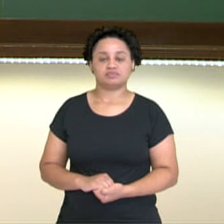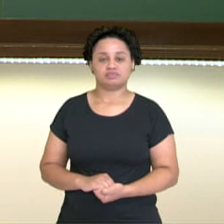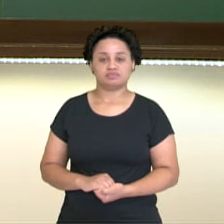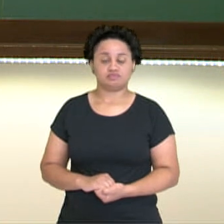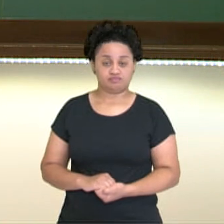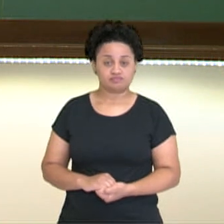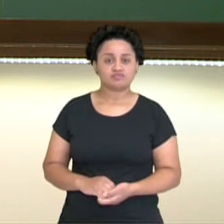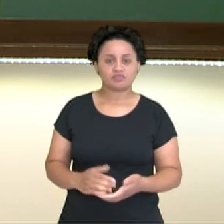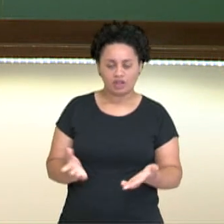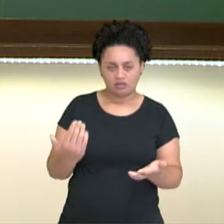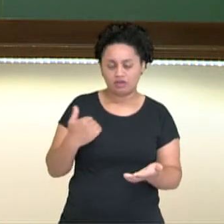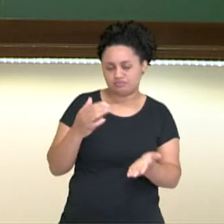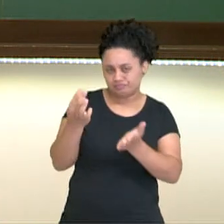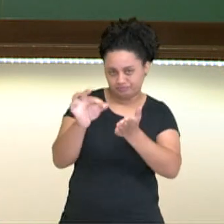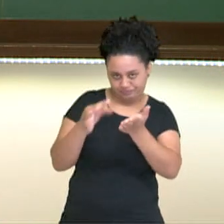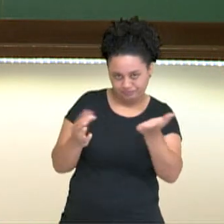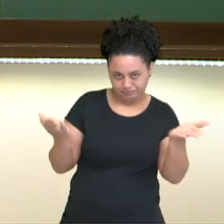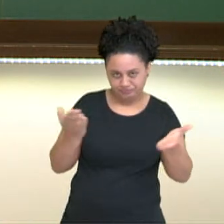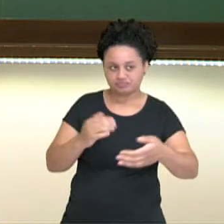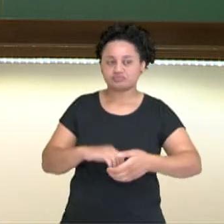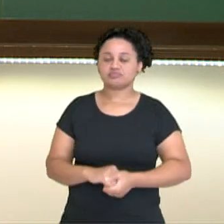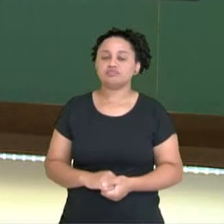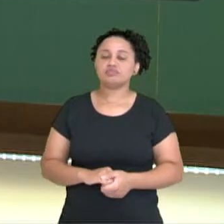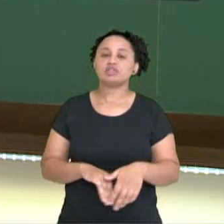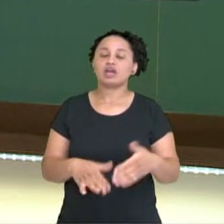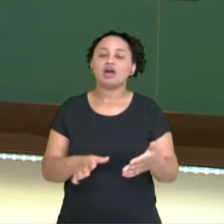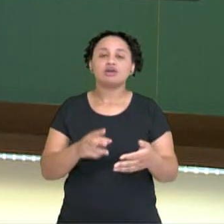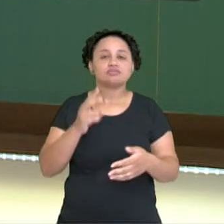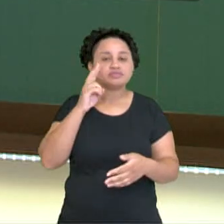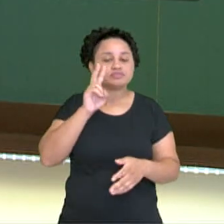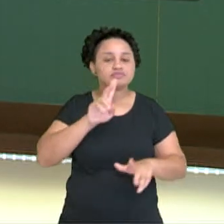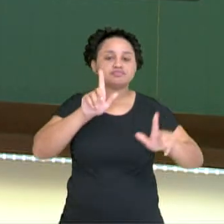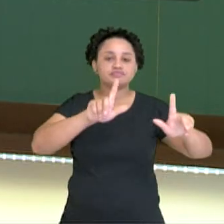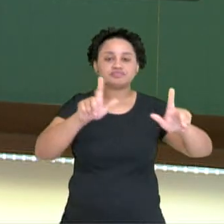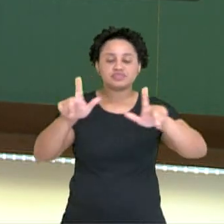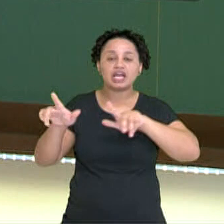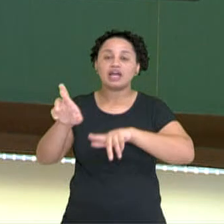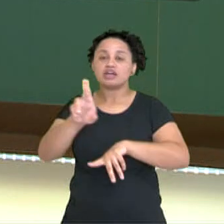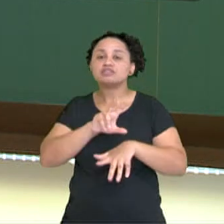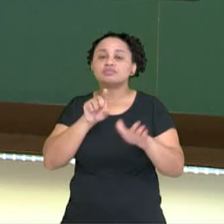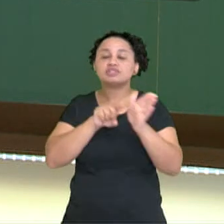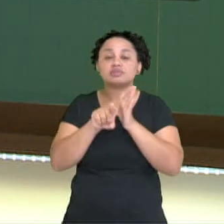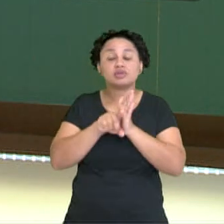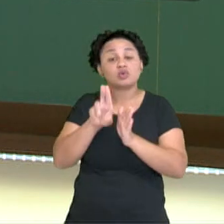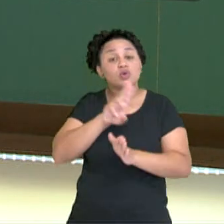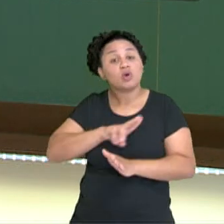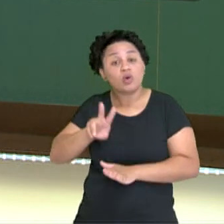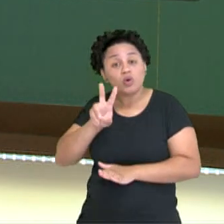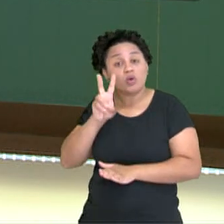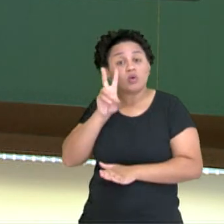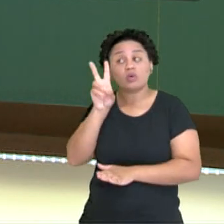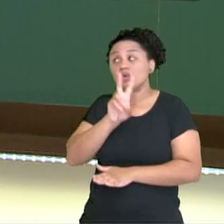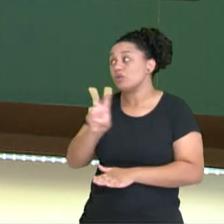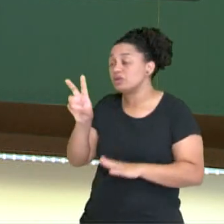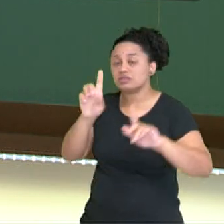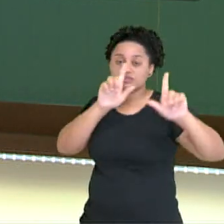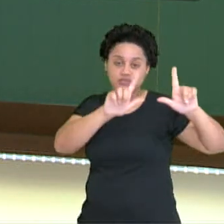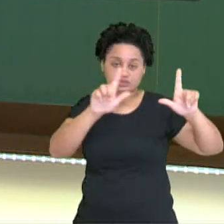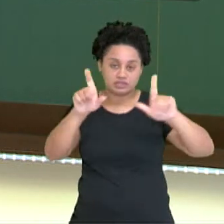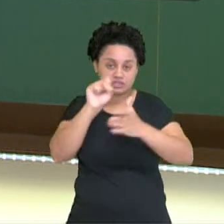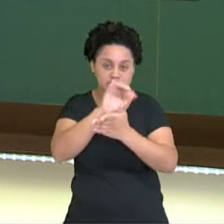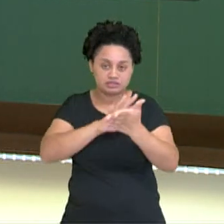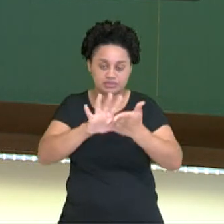Ok, guys, so let's check. Bora corrigir. Então, era para vocês poderem responder as perguntas de acordo com as imagens. Number 1. What's the